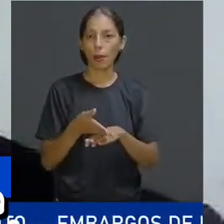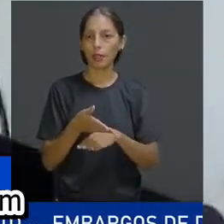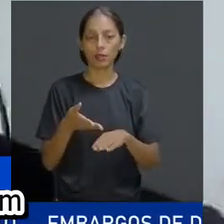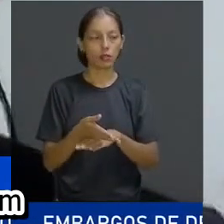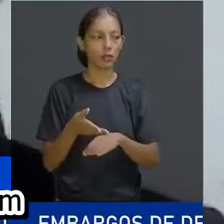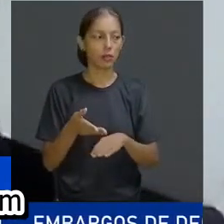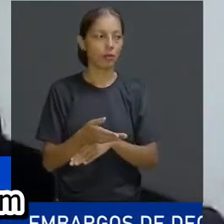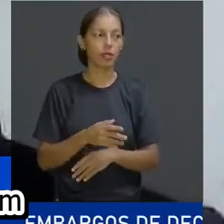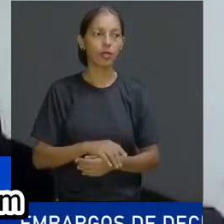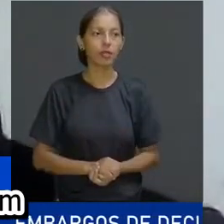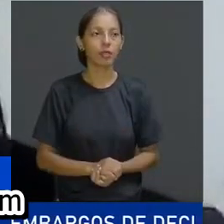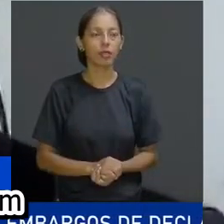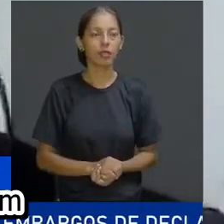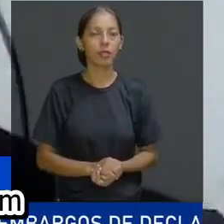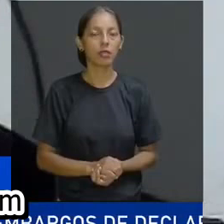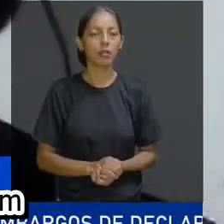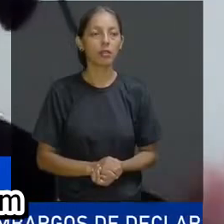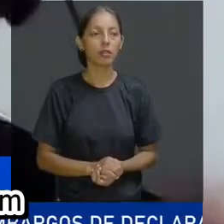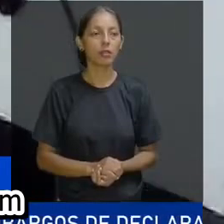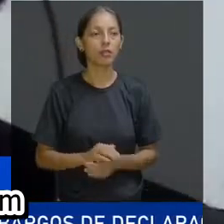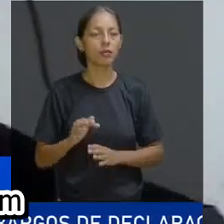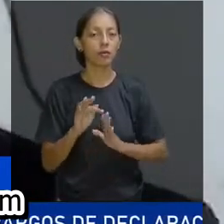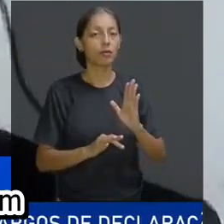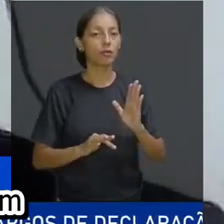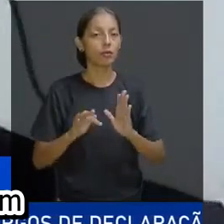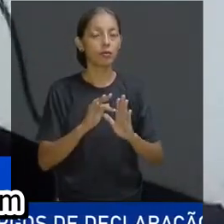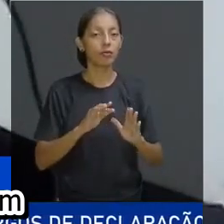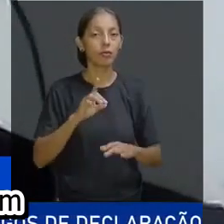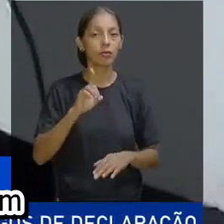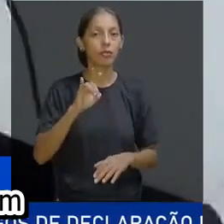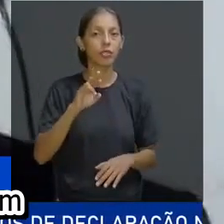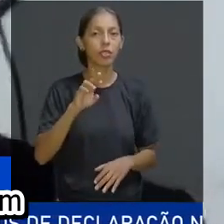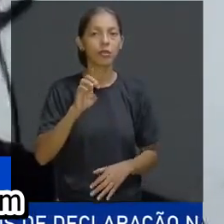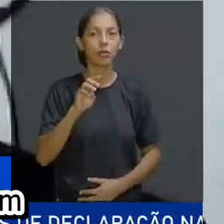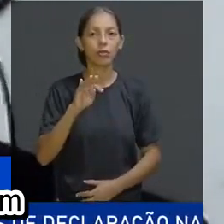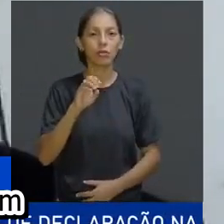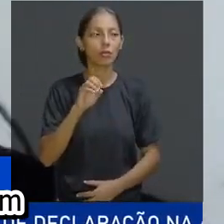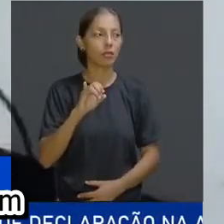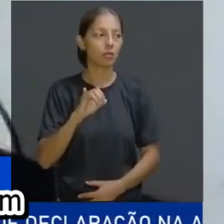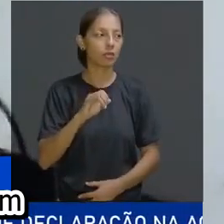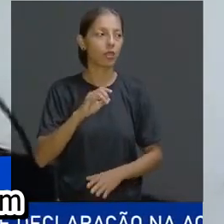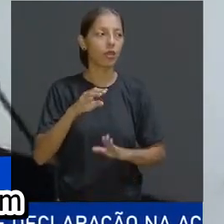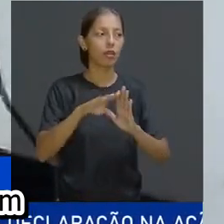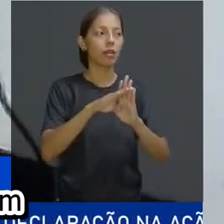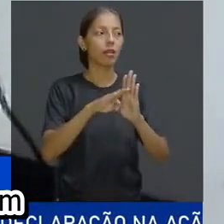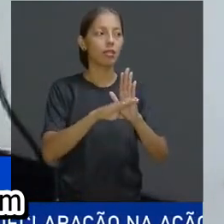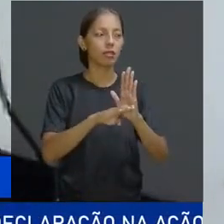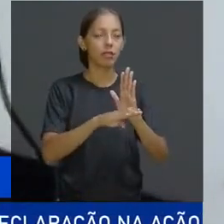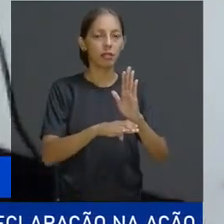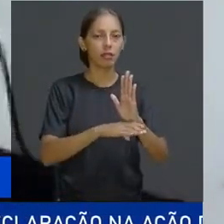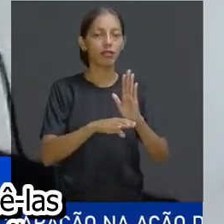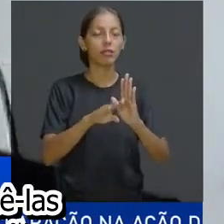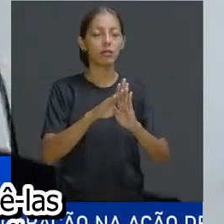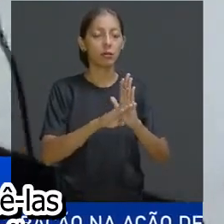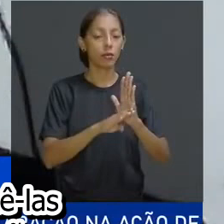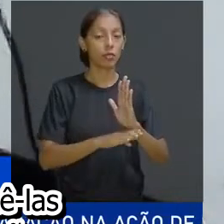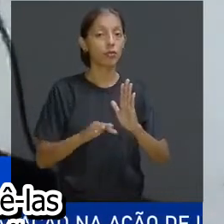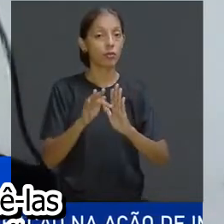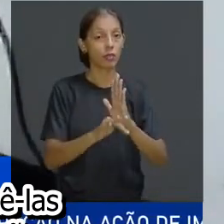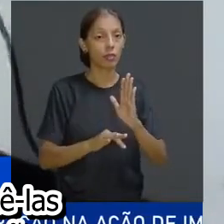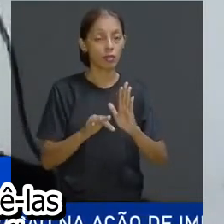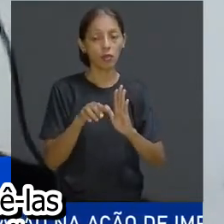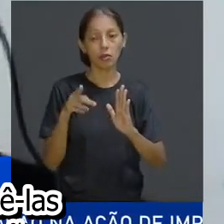nacional, não tendo participado dos critérios que levaram à divisão do Fundo Especial de Campanha. Então, com